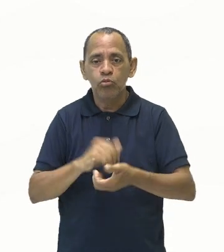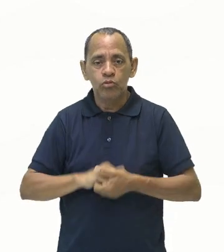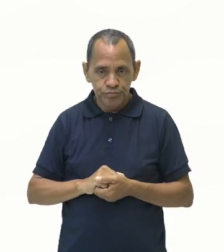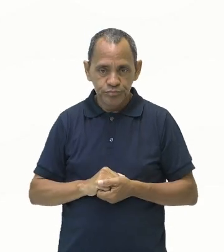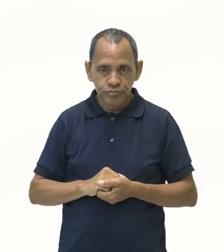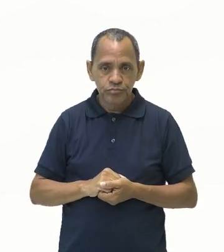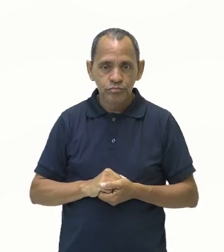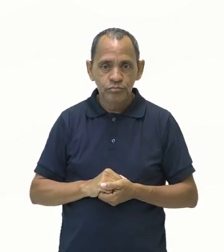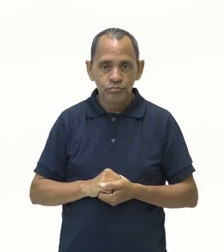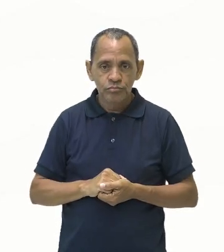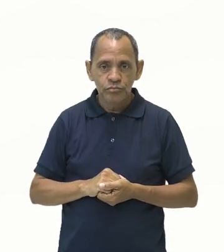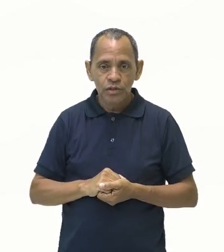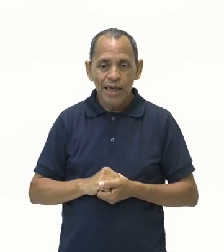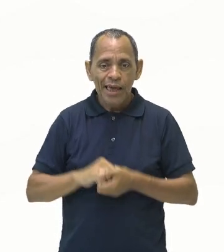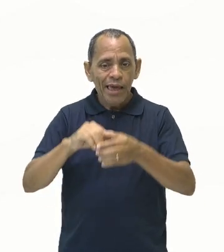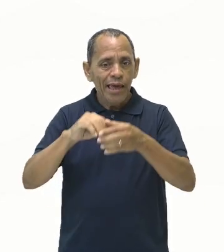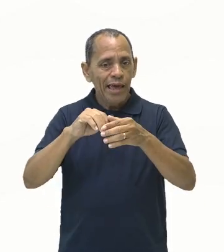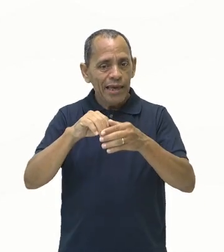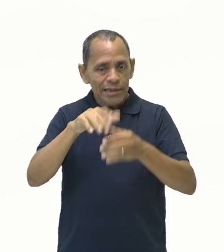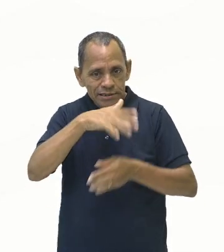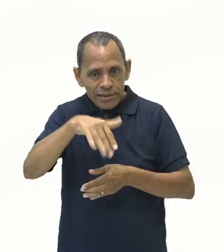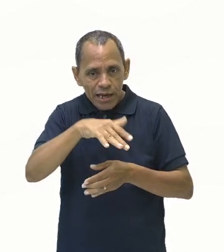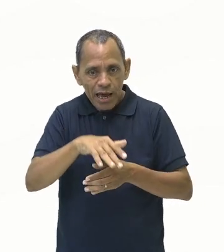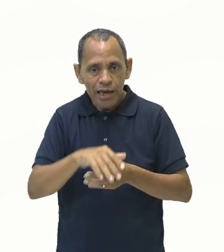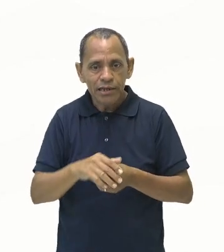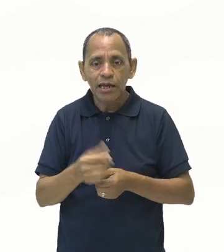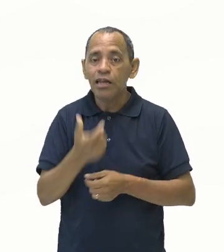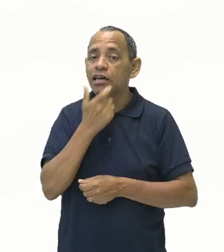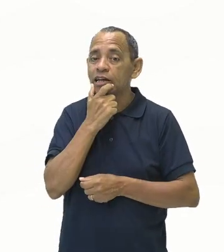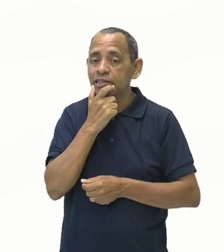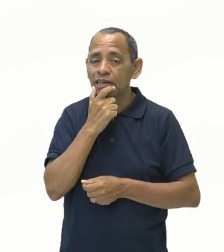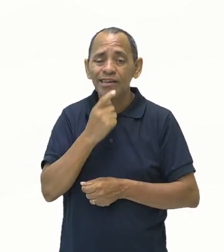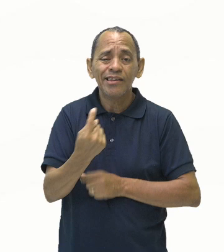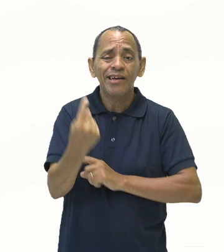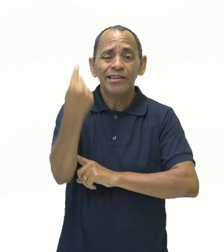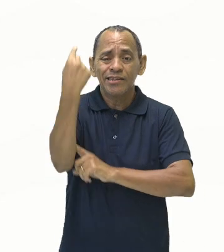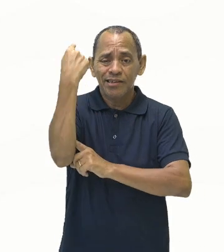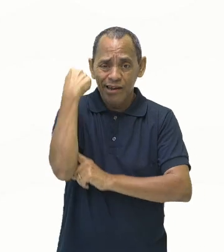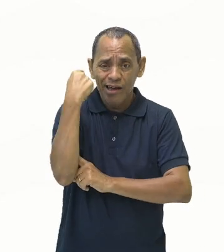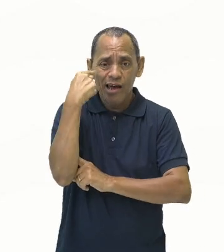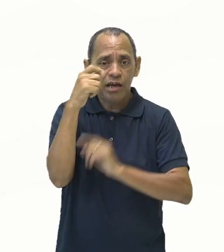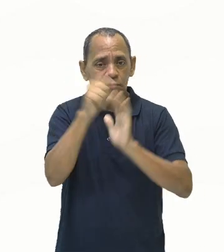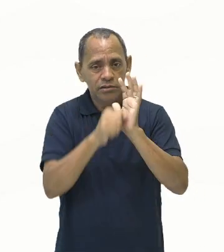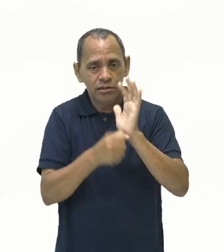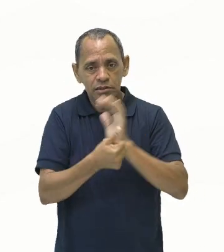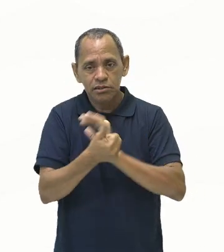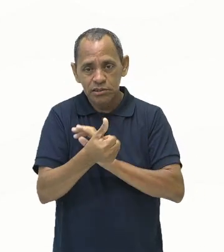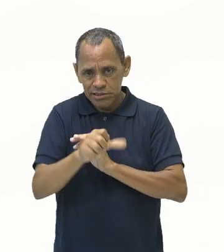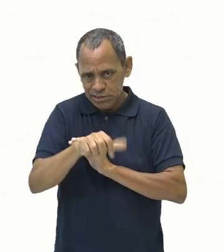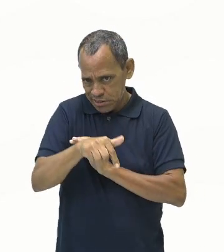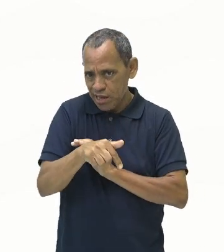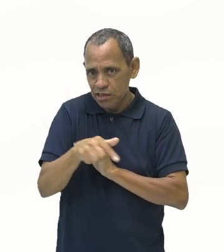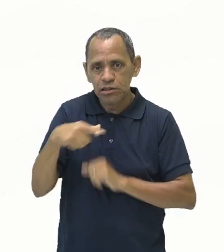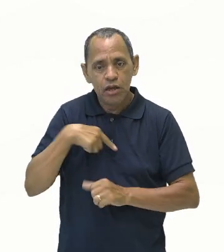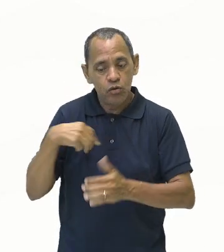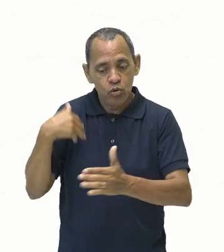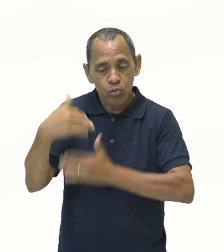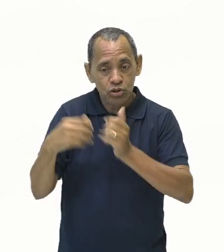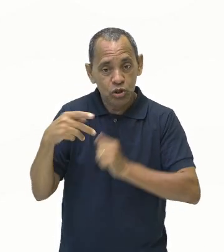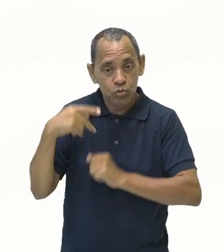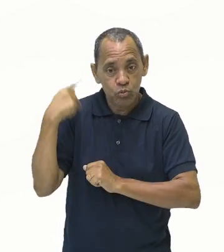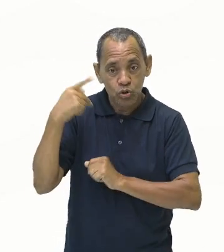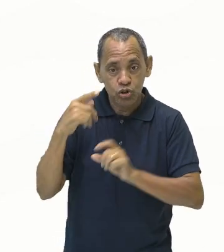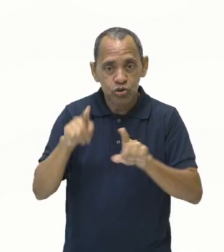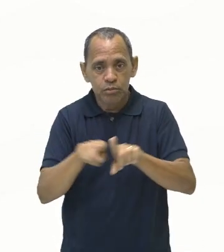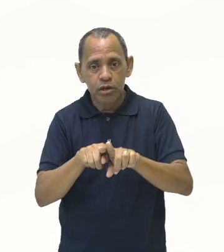quê? Porque a Inglaterra, lá no século XVII, ela passou por um processo político que a